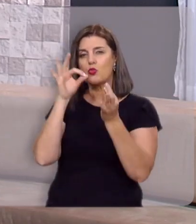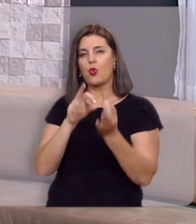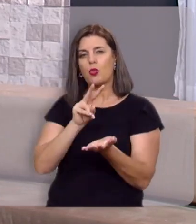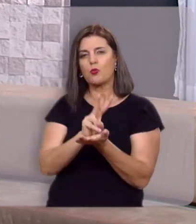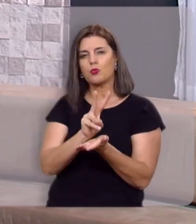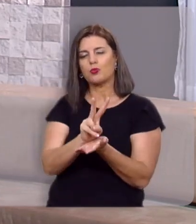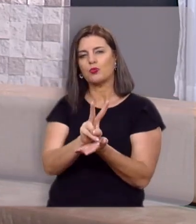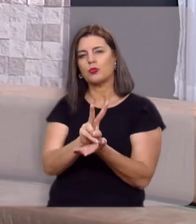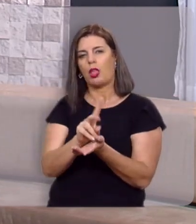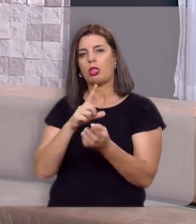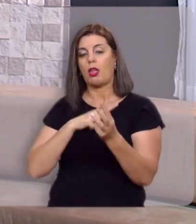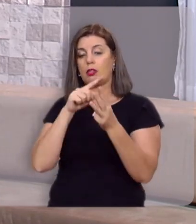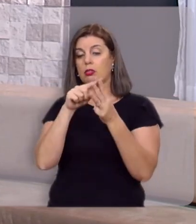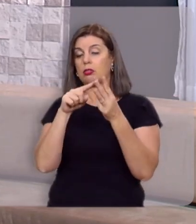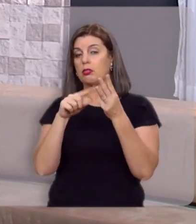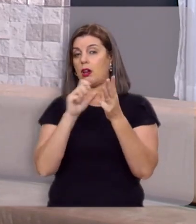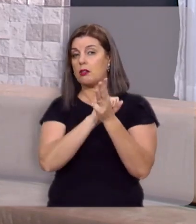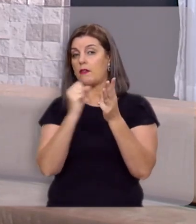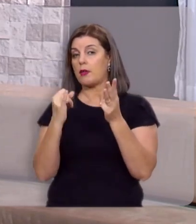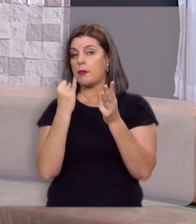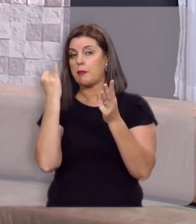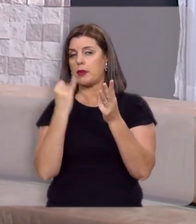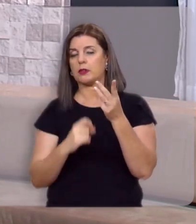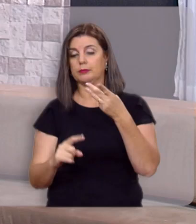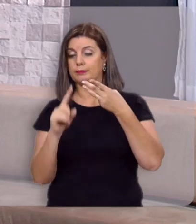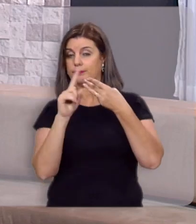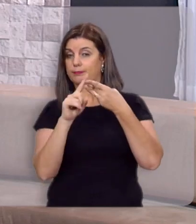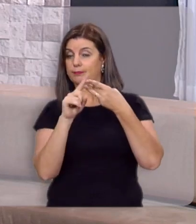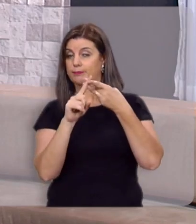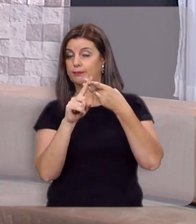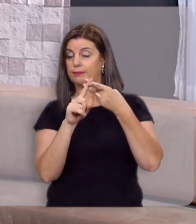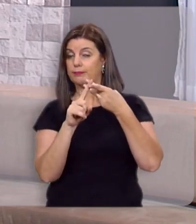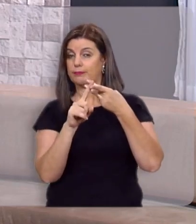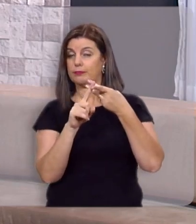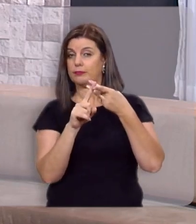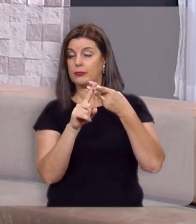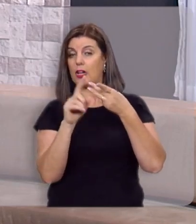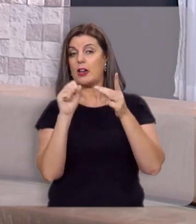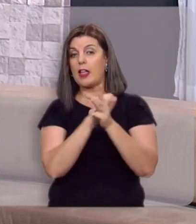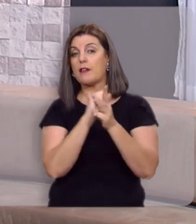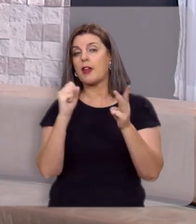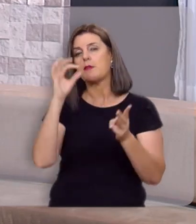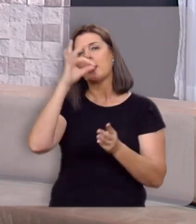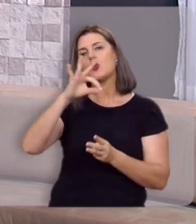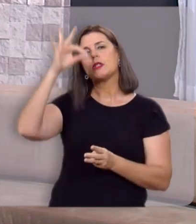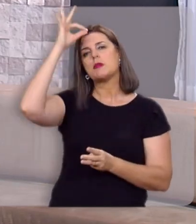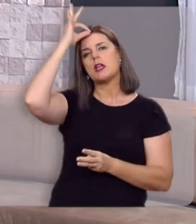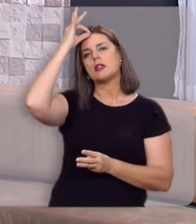3 livramentos muito importantes. O primeiro livramento é o